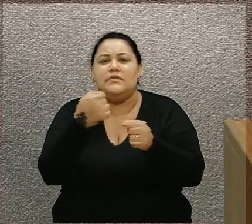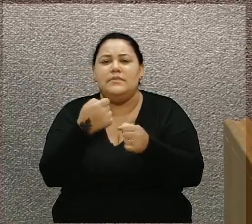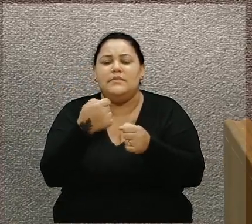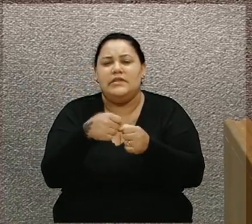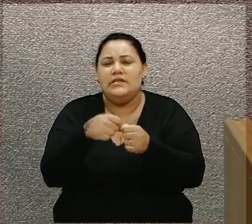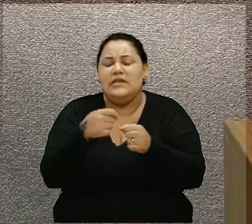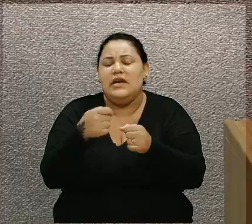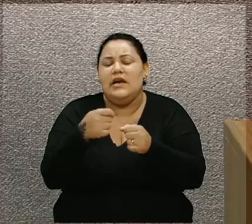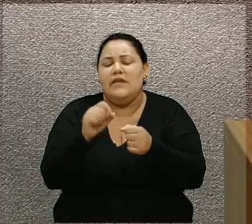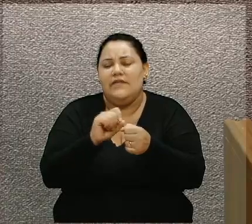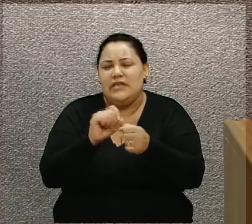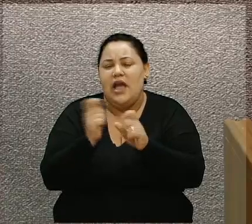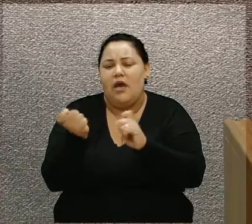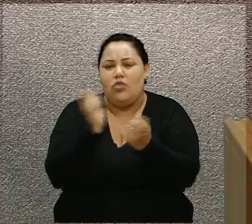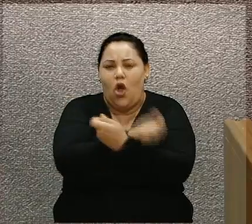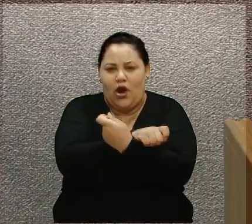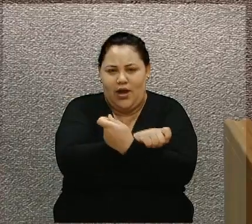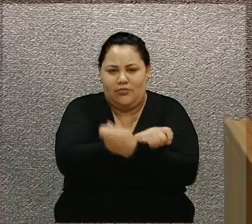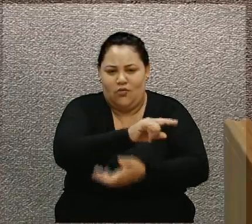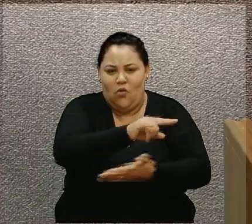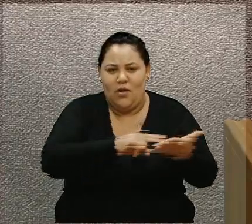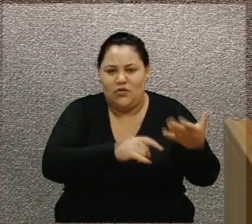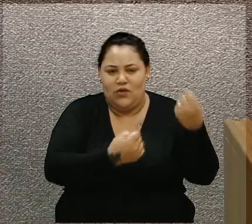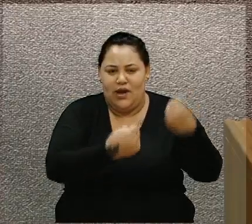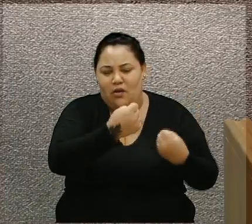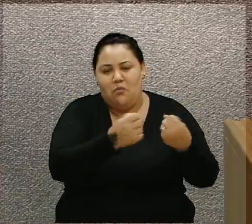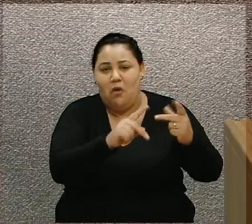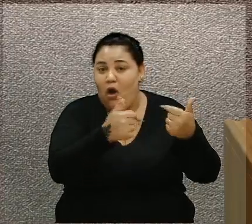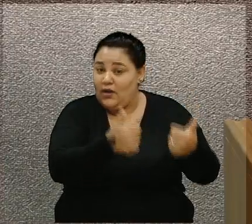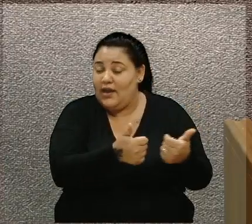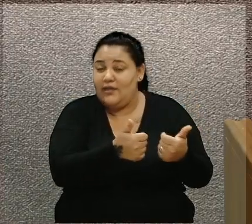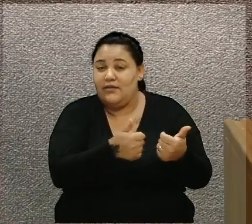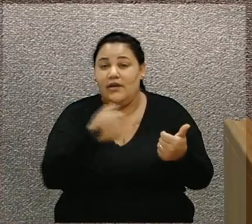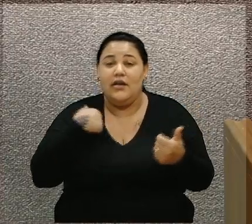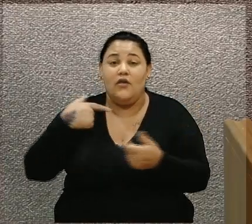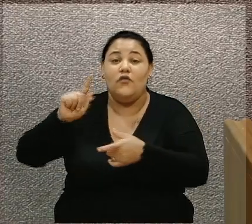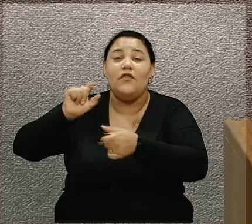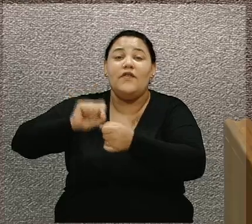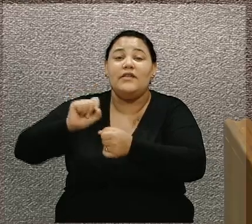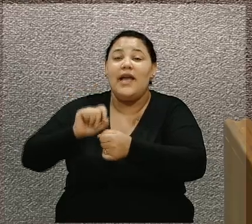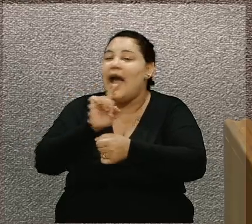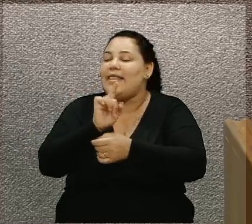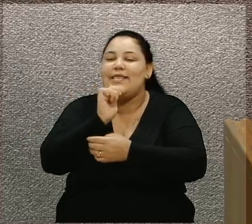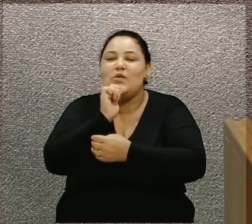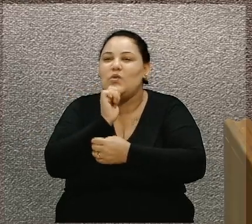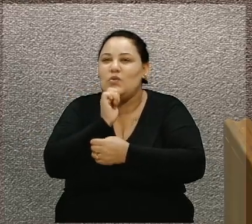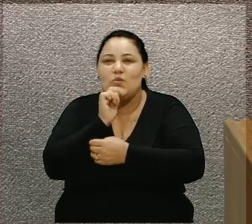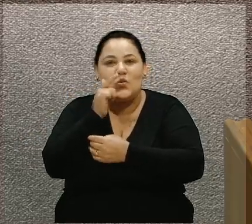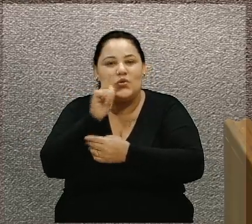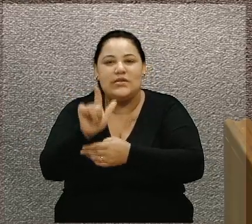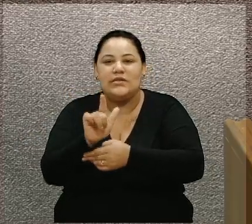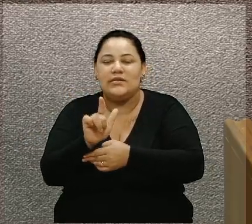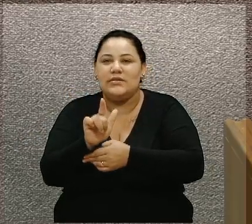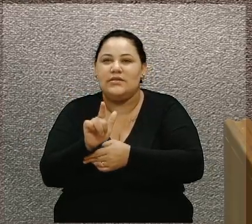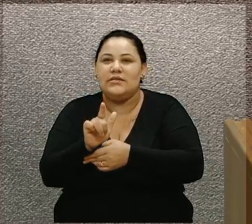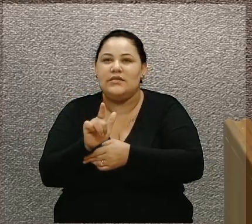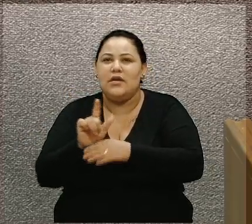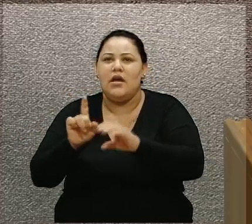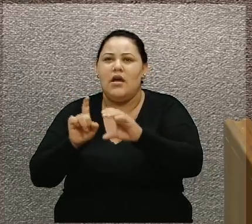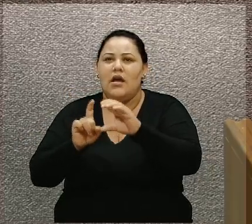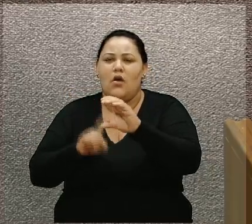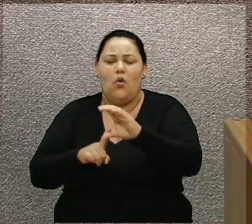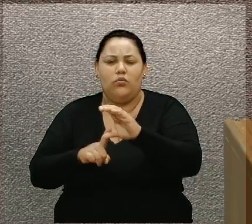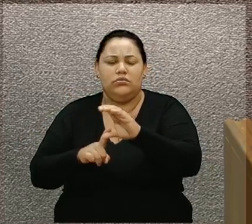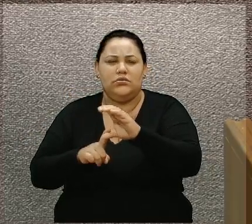está tudo certo. Só que é o seguinte, eu fui fazer, ainda não consegui, e a conta foi para a